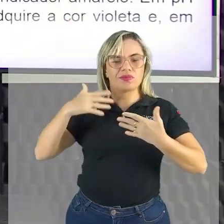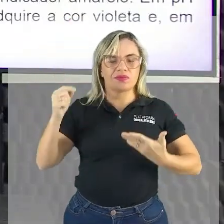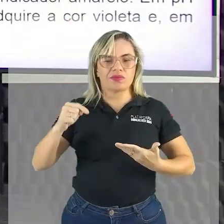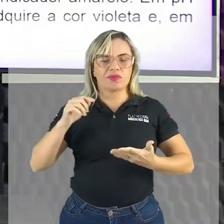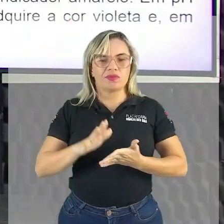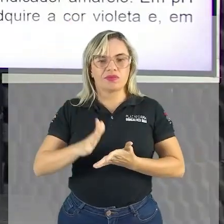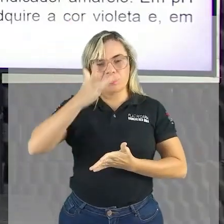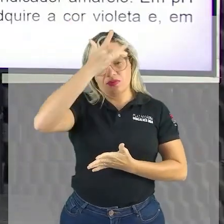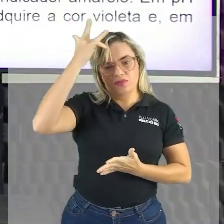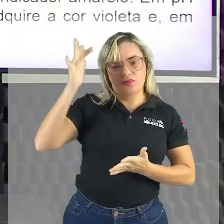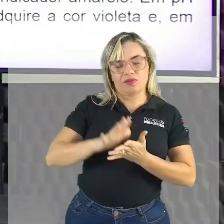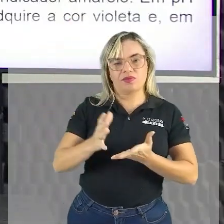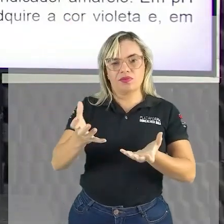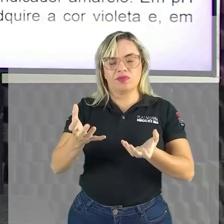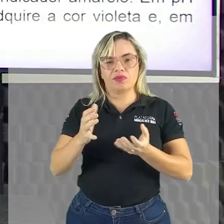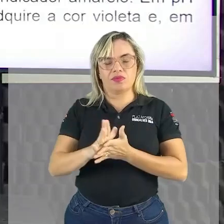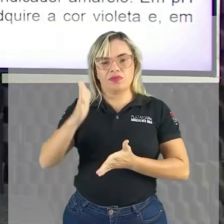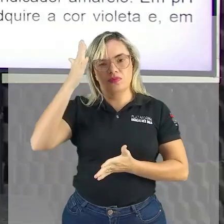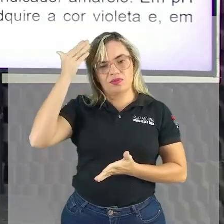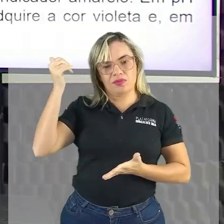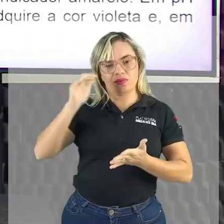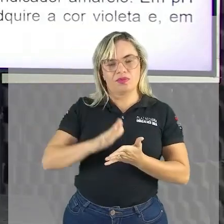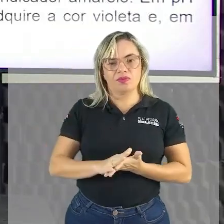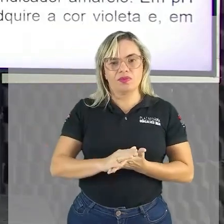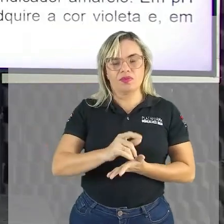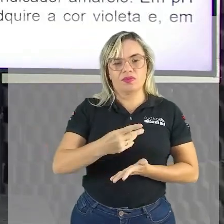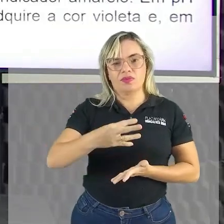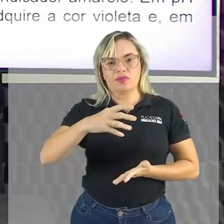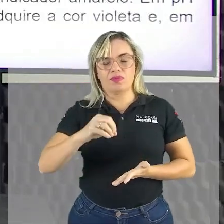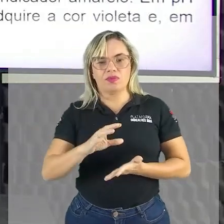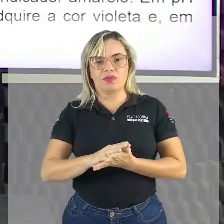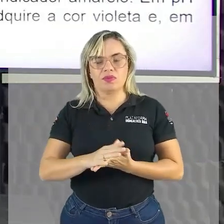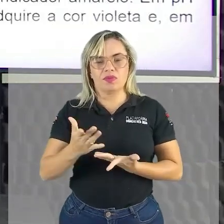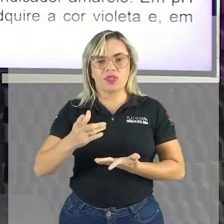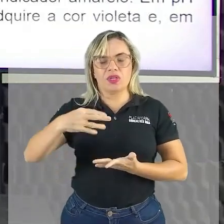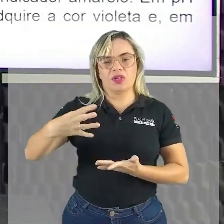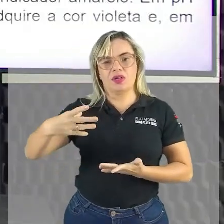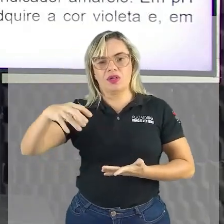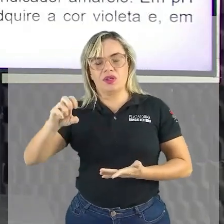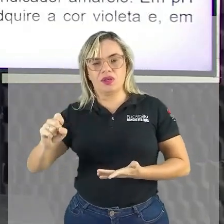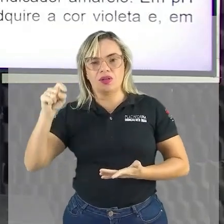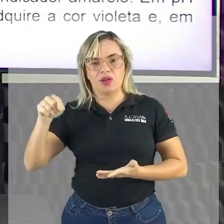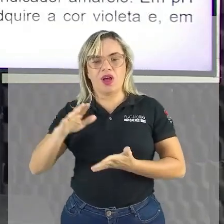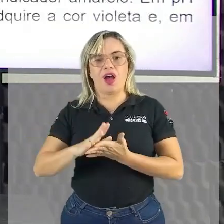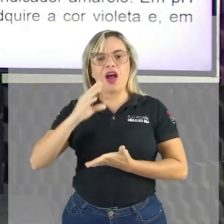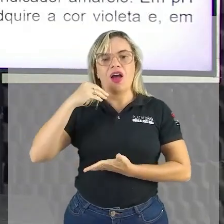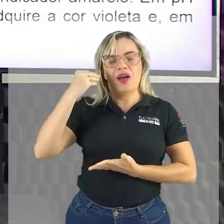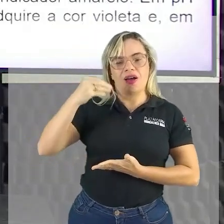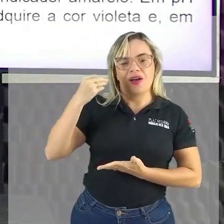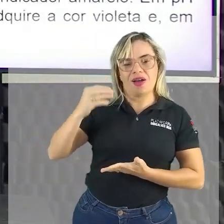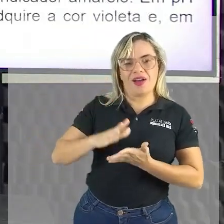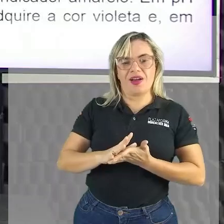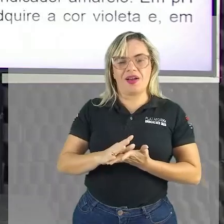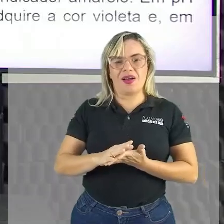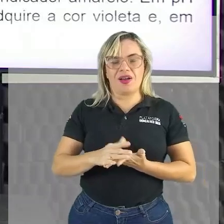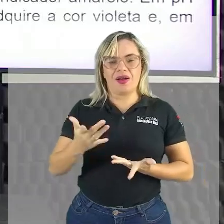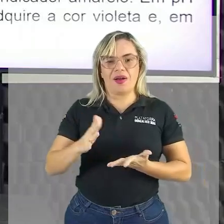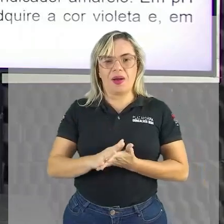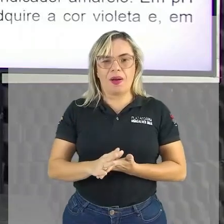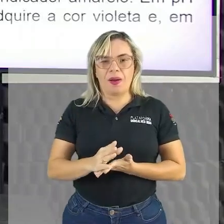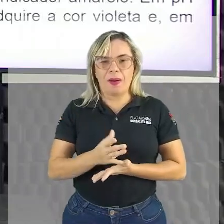a pessoa queria saber se a substância é ácido ou básico, tinha gente que provava. Ó a loucura. Se ela for ácida, tinha um sabor azedo. Se for básica, um